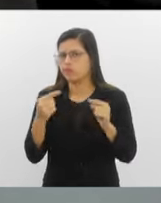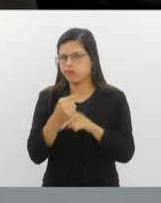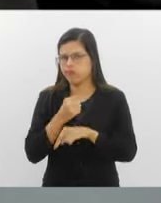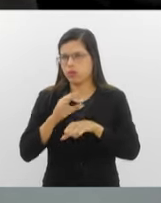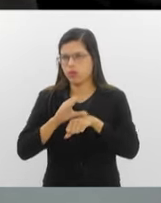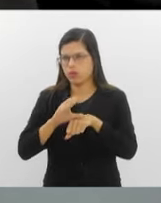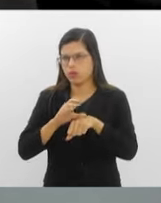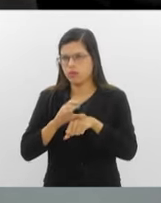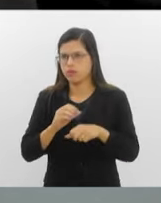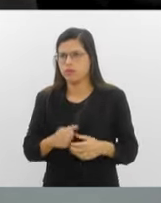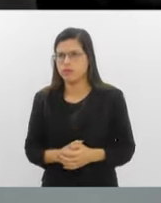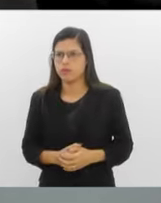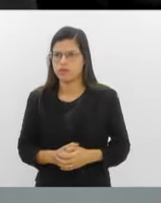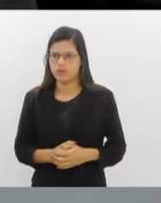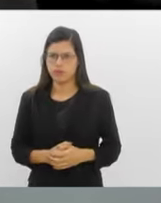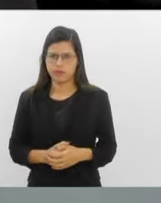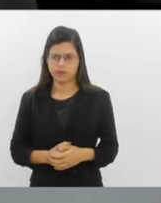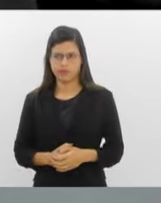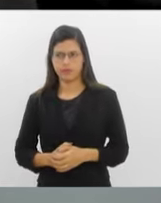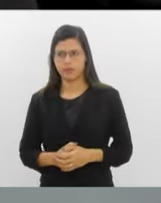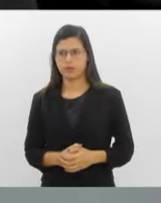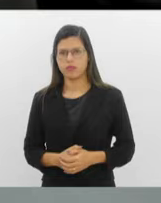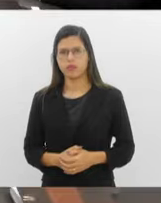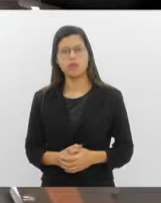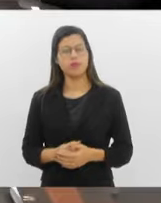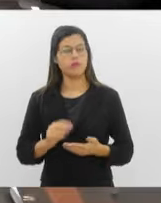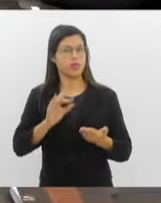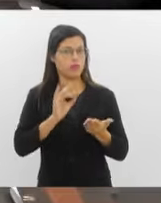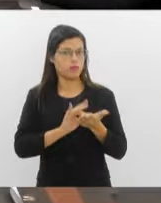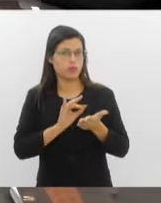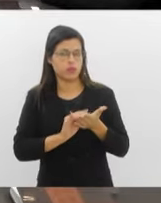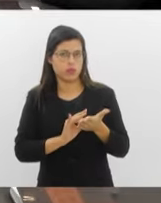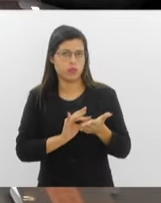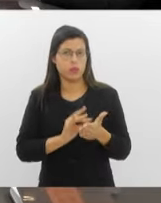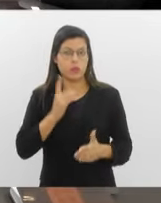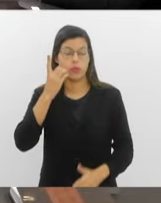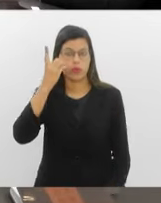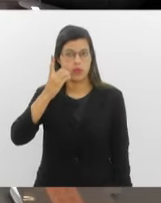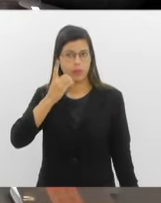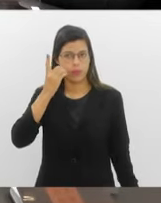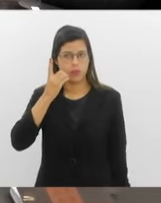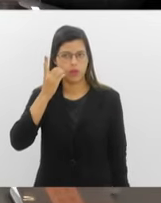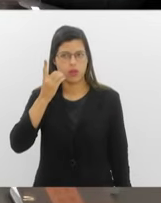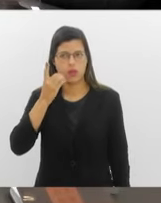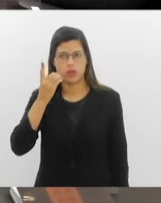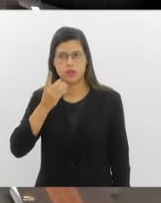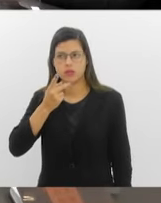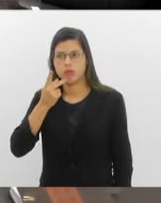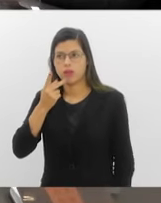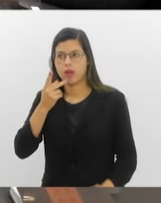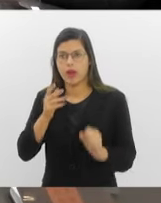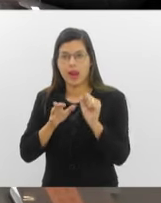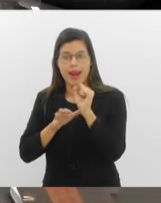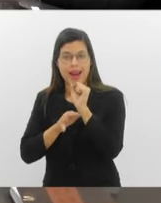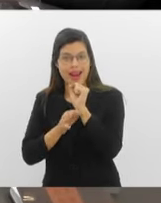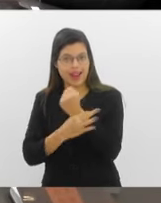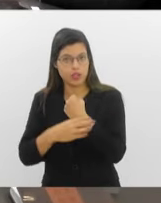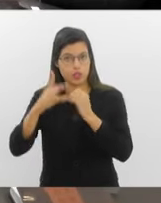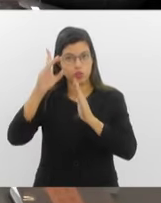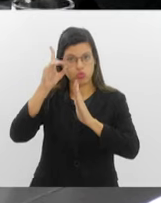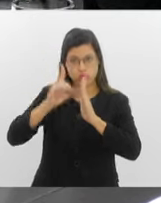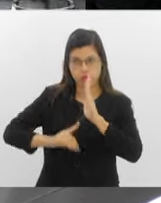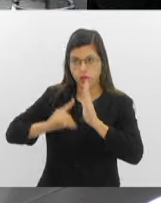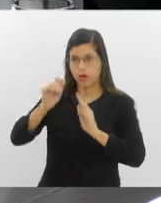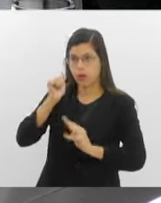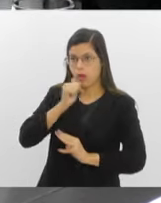Eu concluí, pode falar. Na verdade, quando o deputado coloca fica garantido o direito da mulher concorrer, na